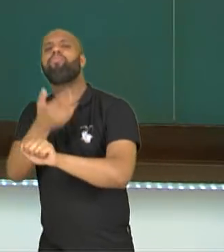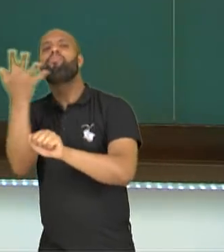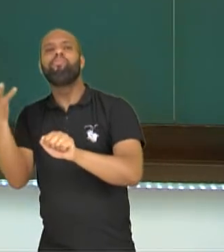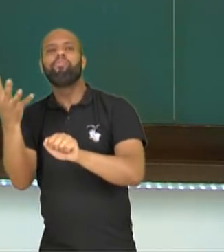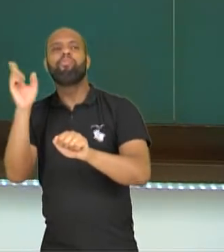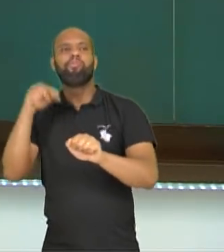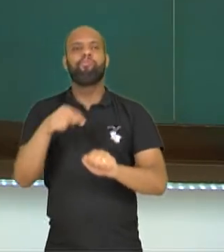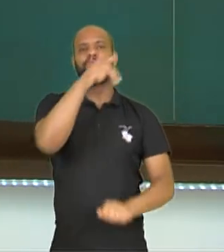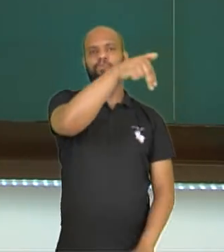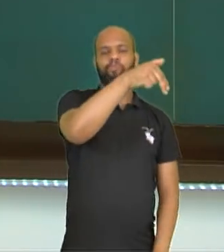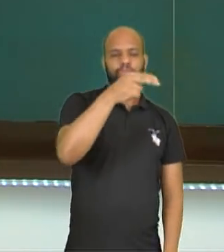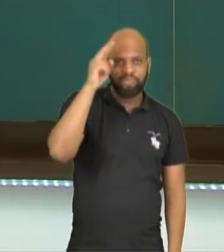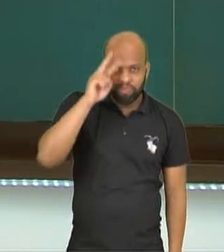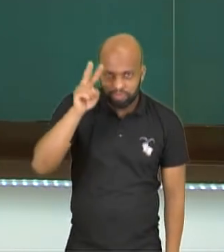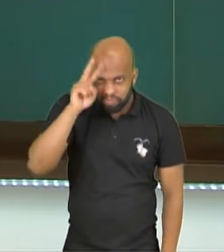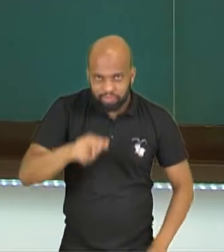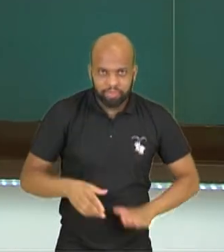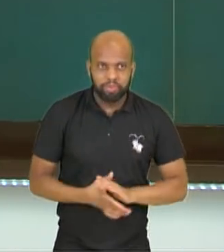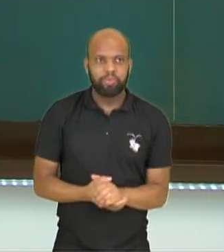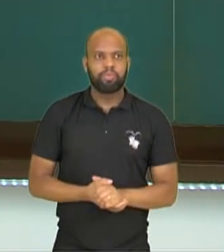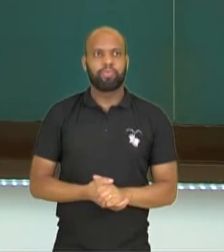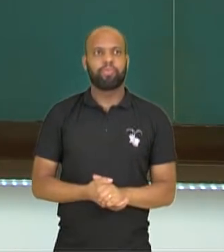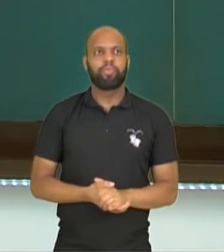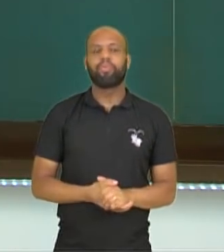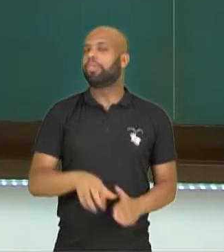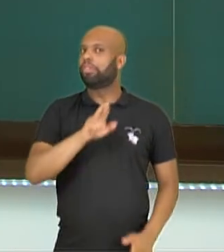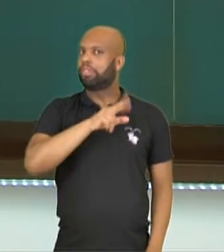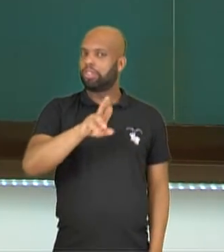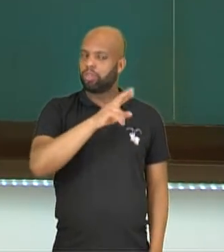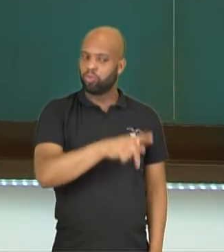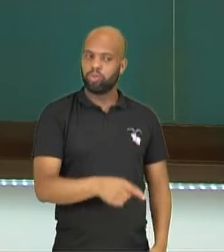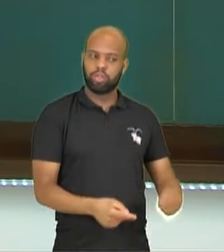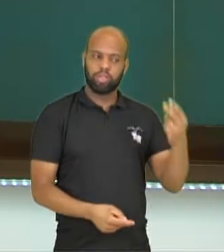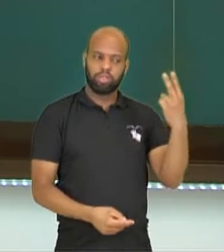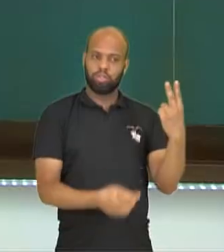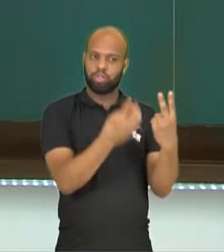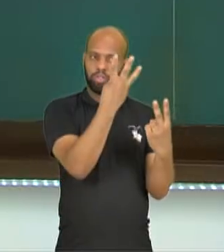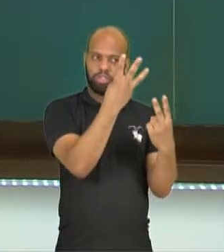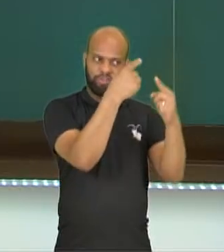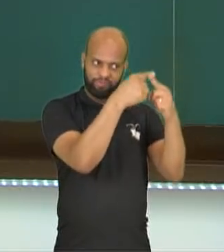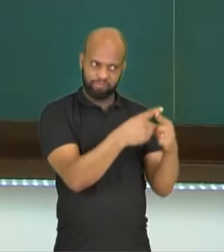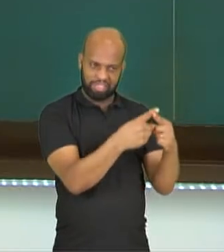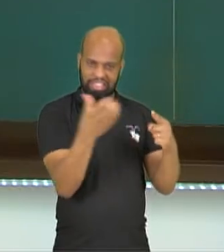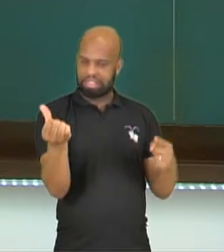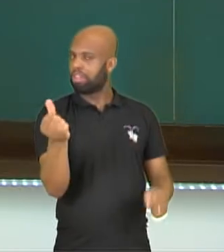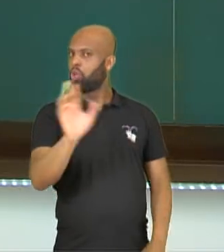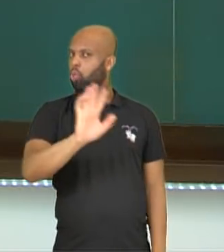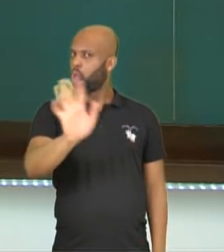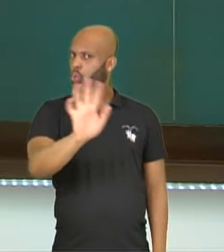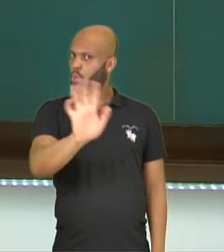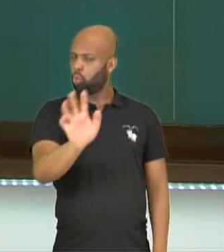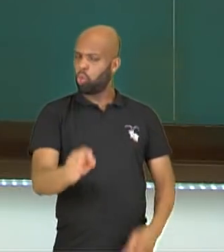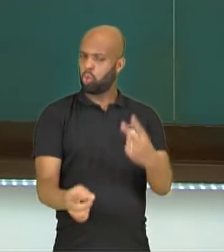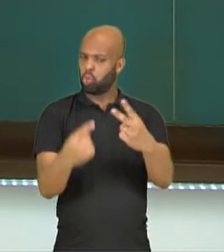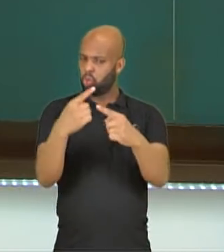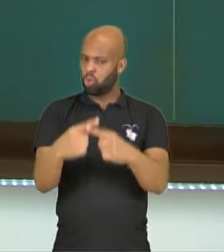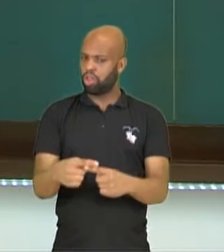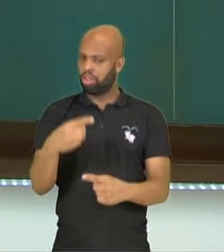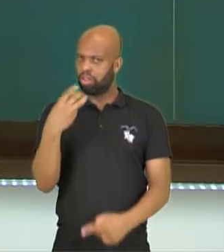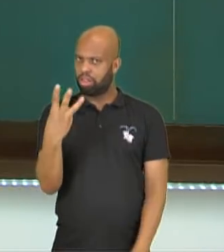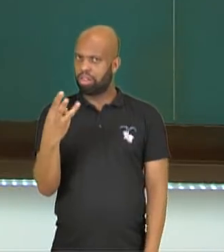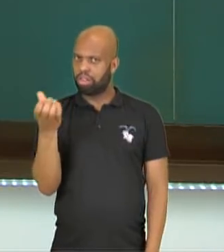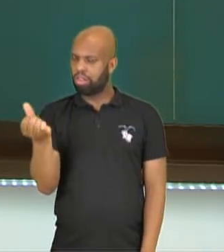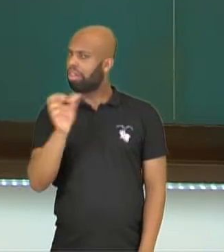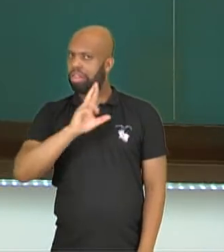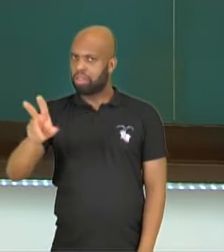tá bom? Lembrou disso? Não vai me fazer 2 vezes 3 que dá 6, pelo amor de Deus, tá bom? Se não